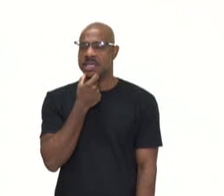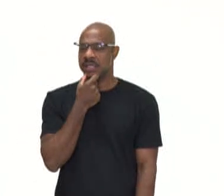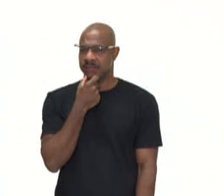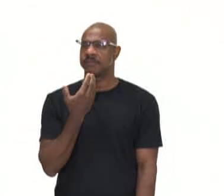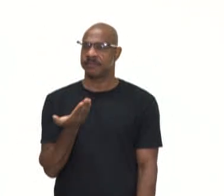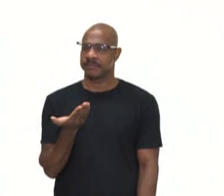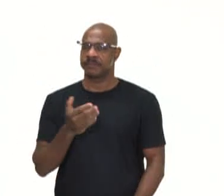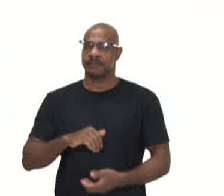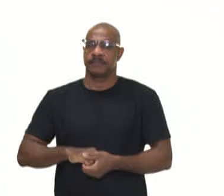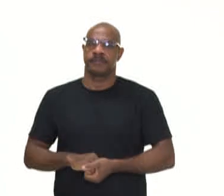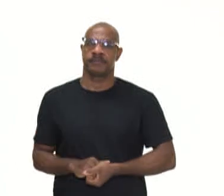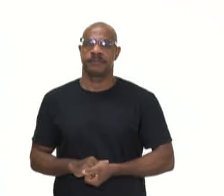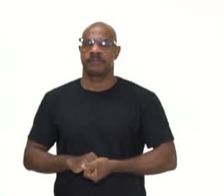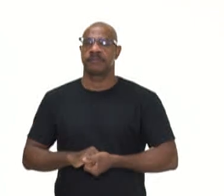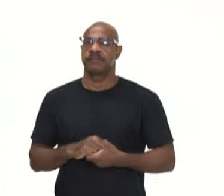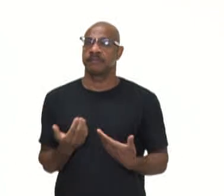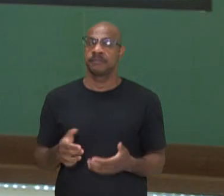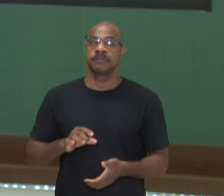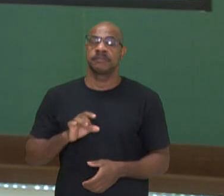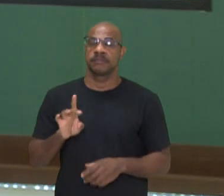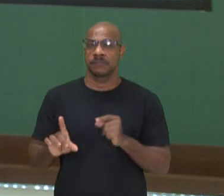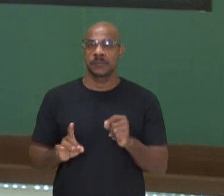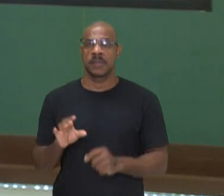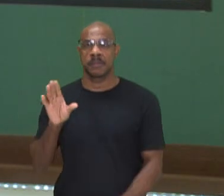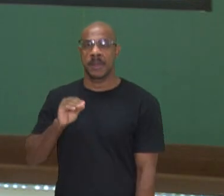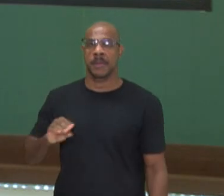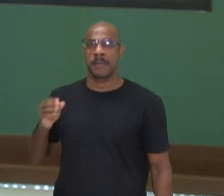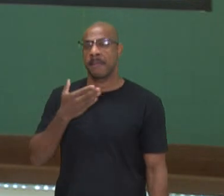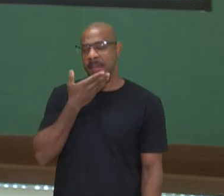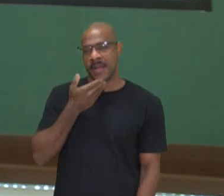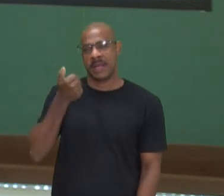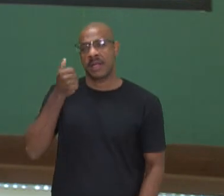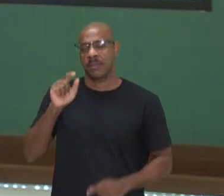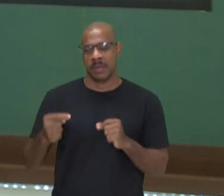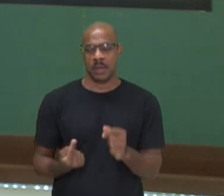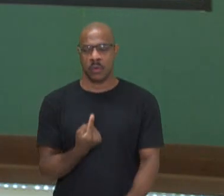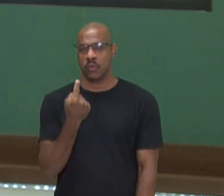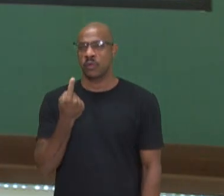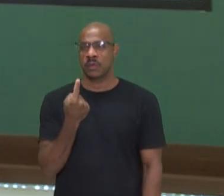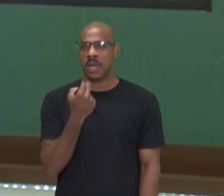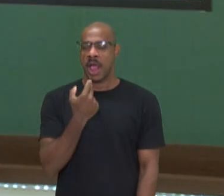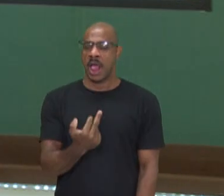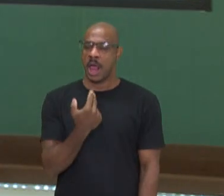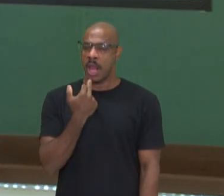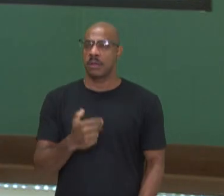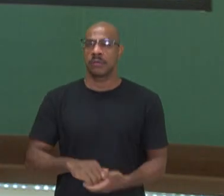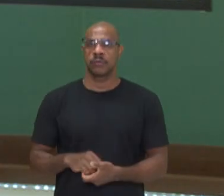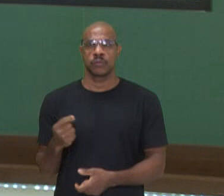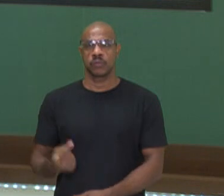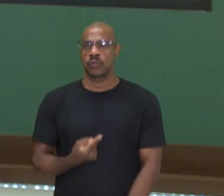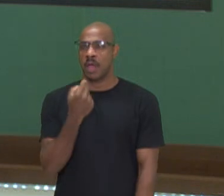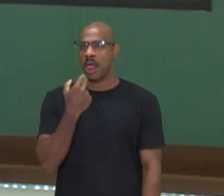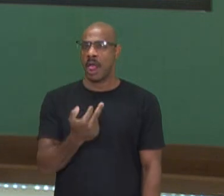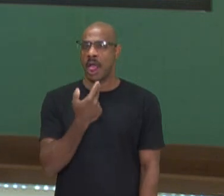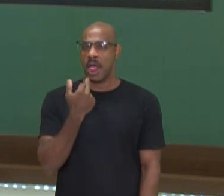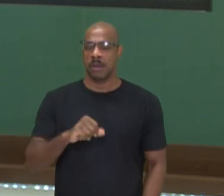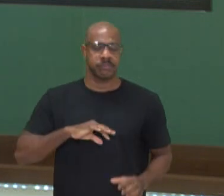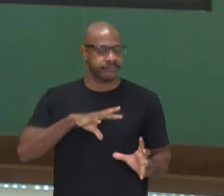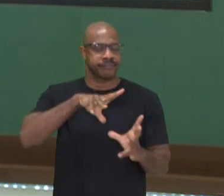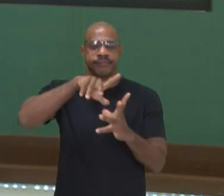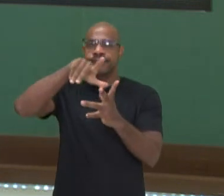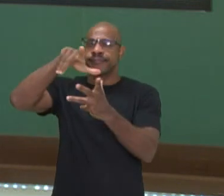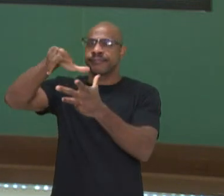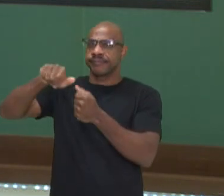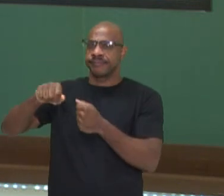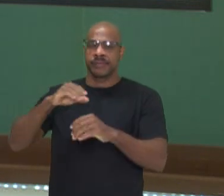just by improving one language, só falando, melhorando uma única língua, não é? Ou seja, com um único idioma você é capaz de falar com muita gente